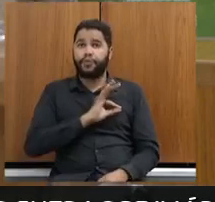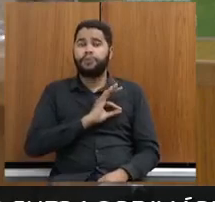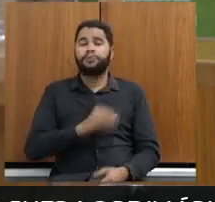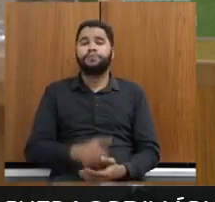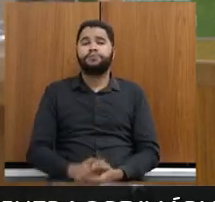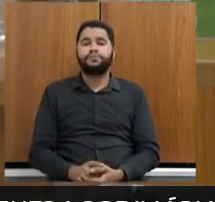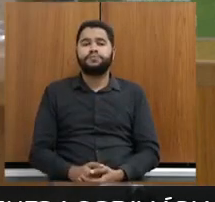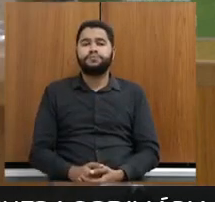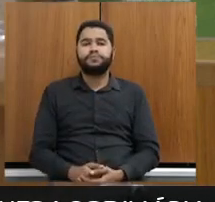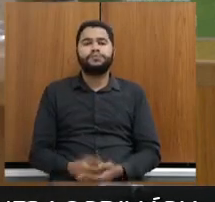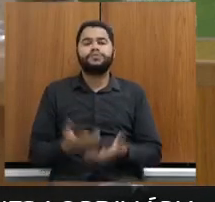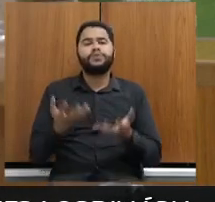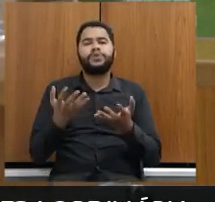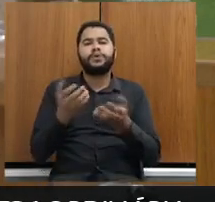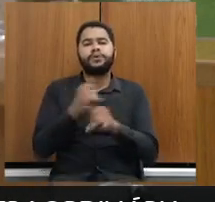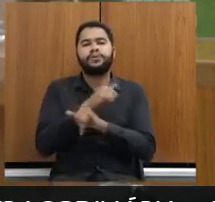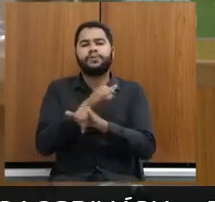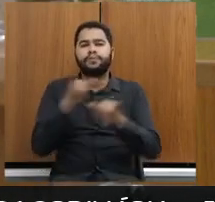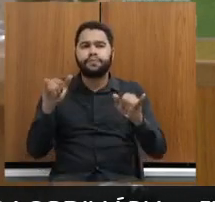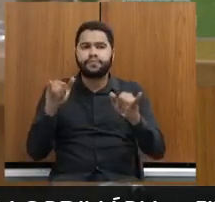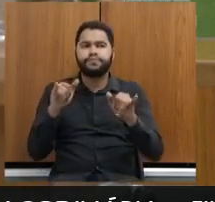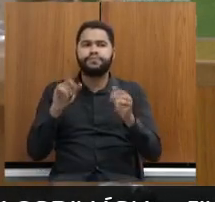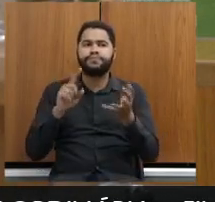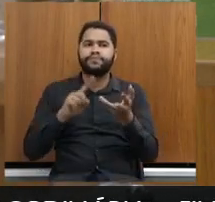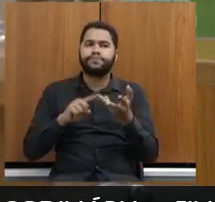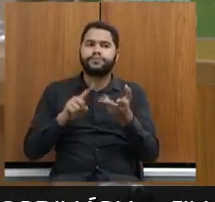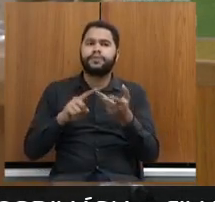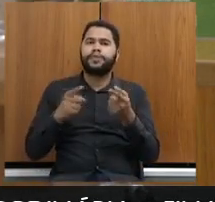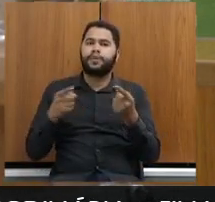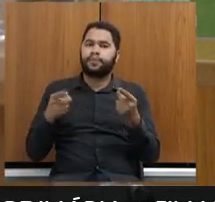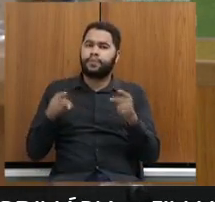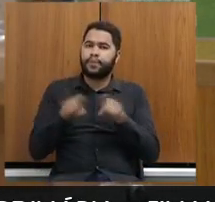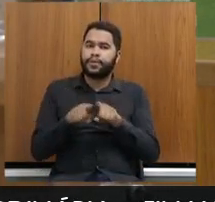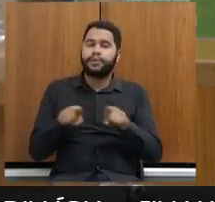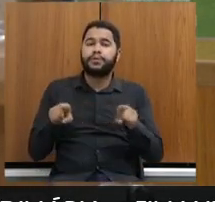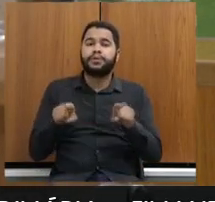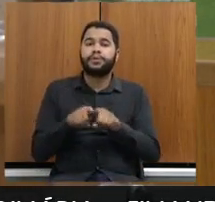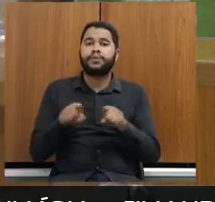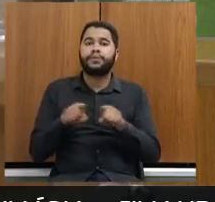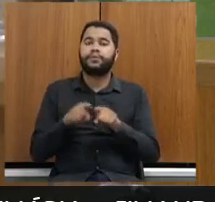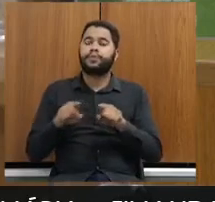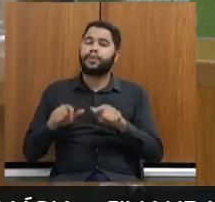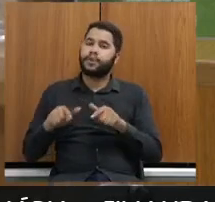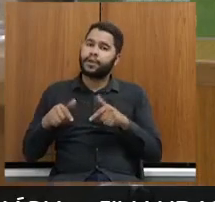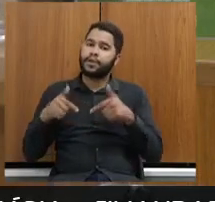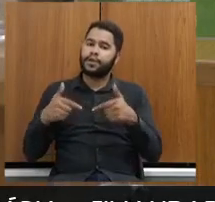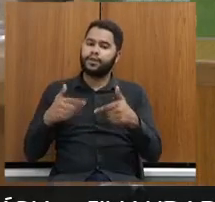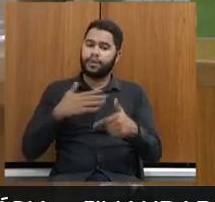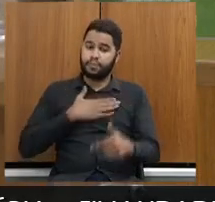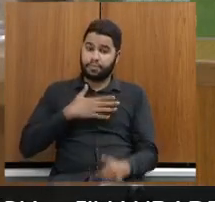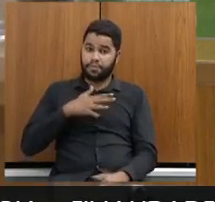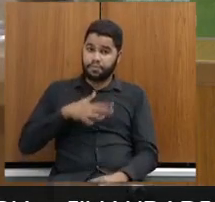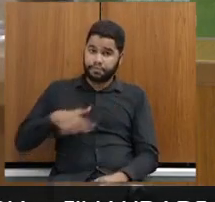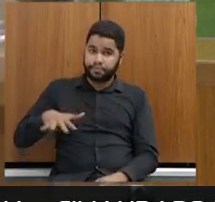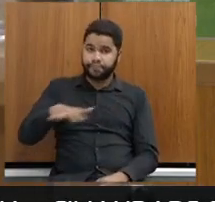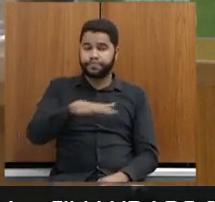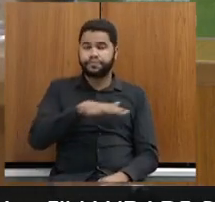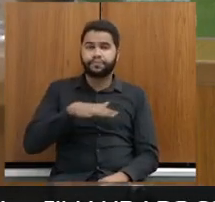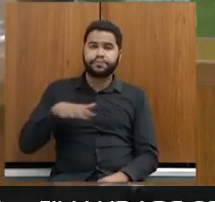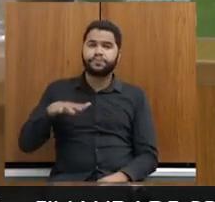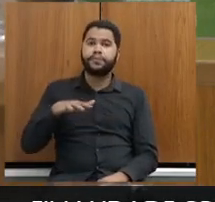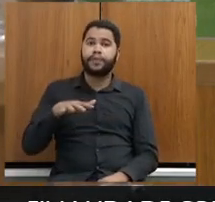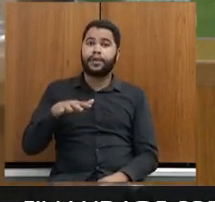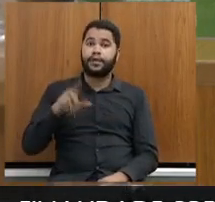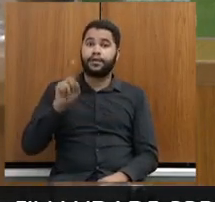e quando eu quero falar dessas dessa parceria eu quero falar de das ações de minha região o